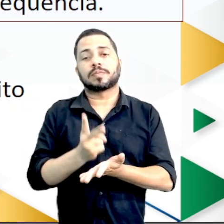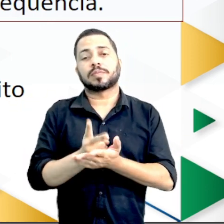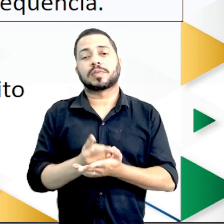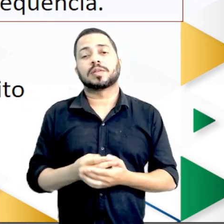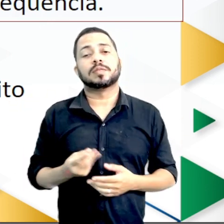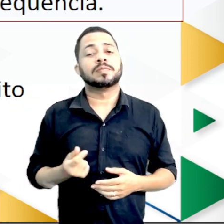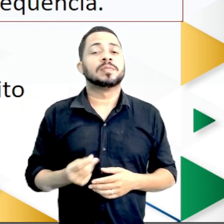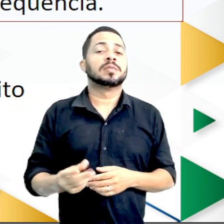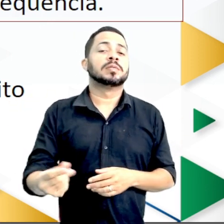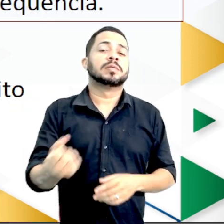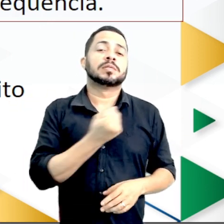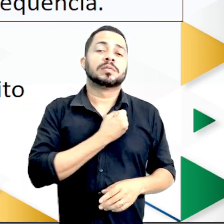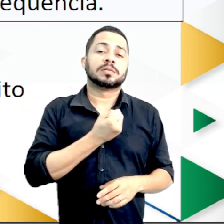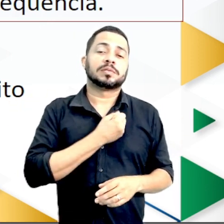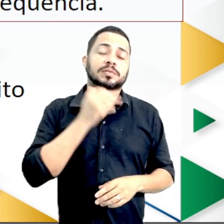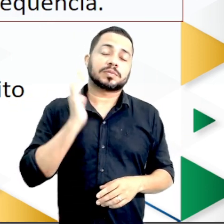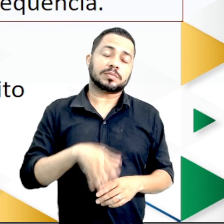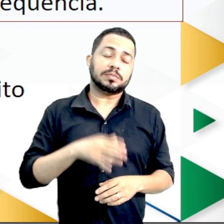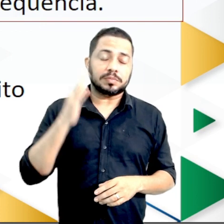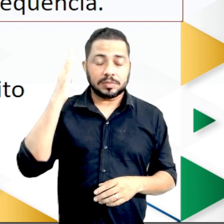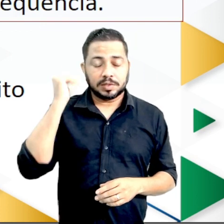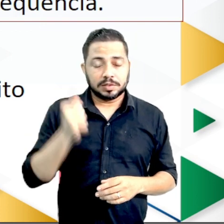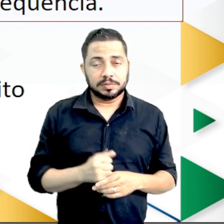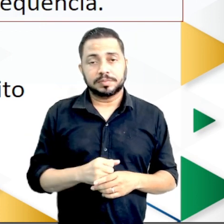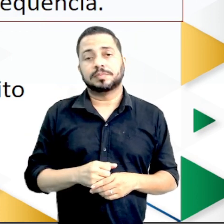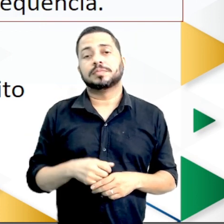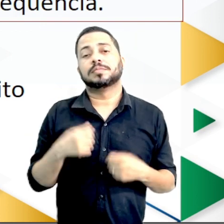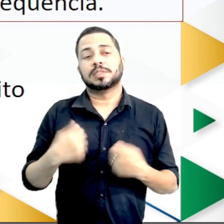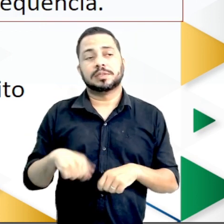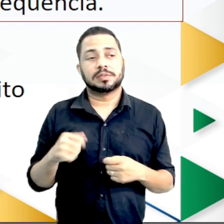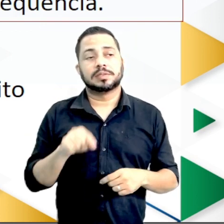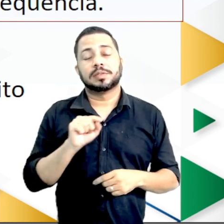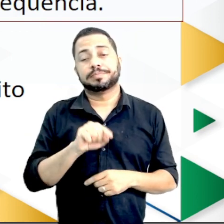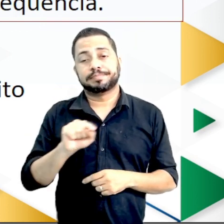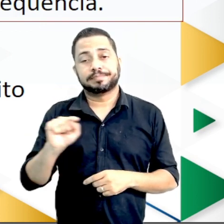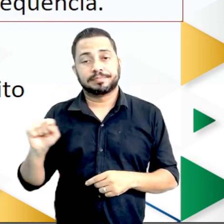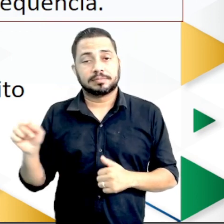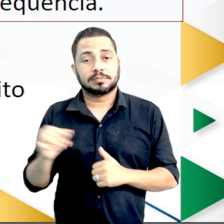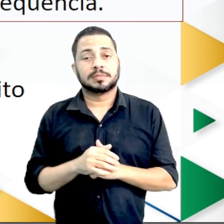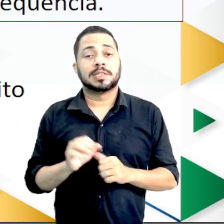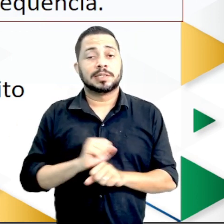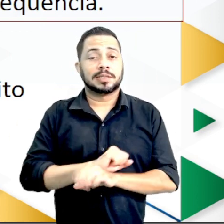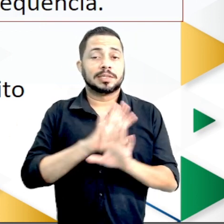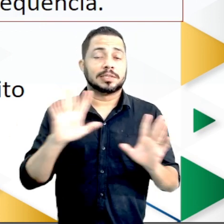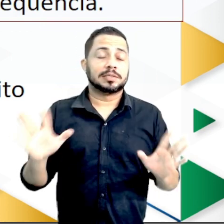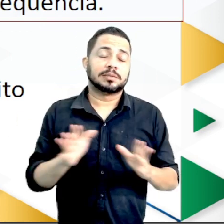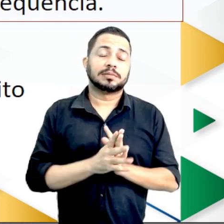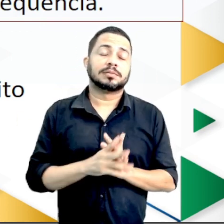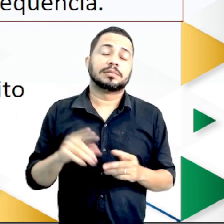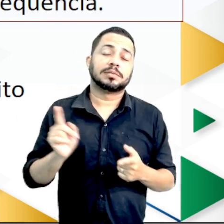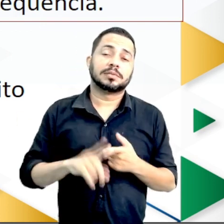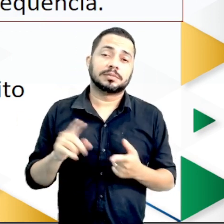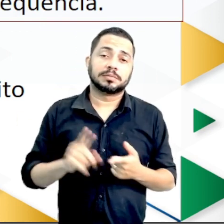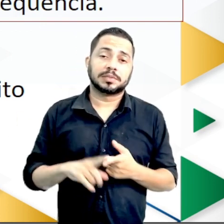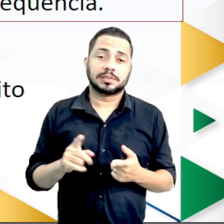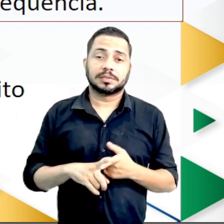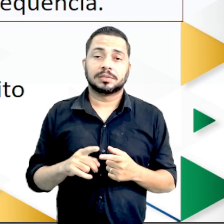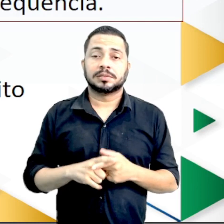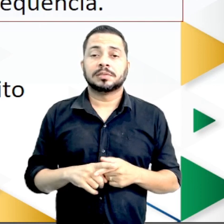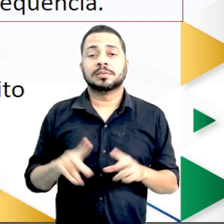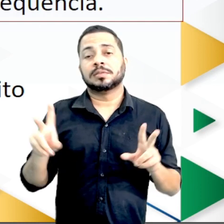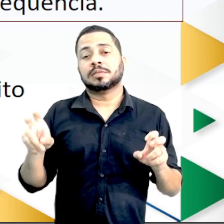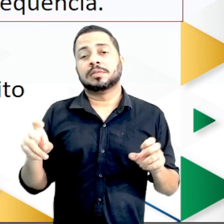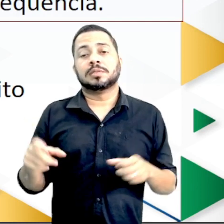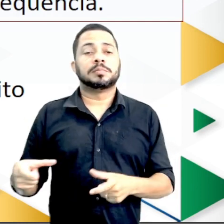infinita de números, já se liga, tá? Tem que ter reticência. Tá claro então para você? Além do termo